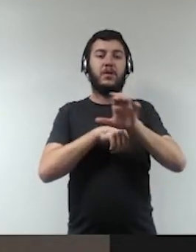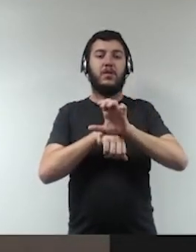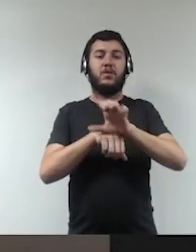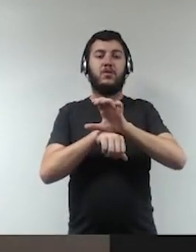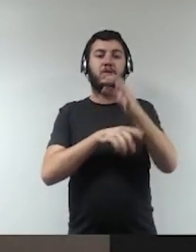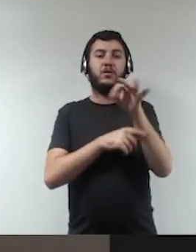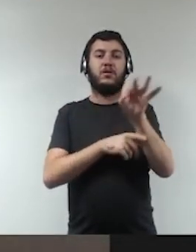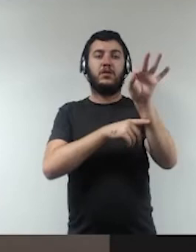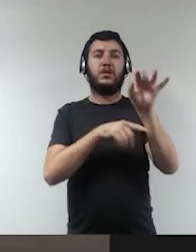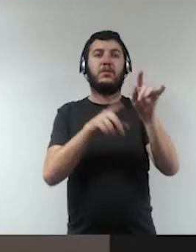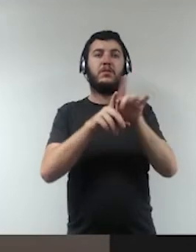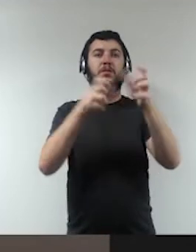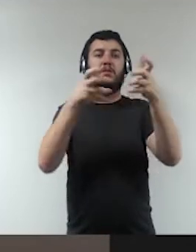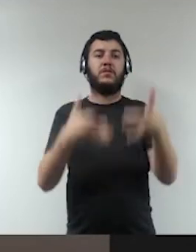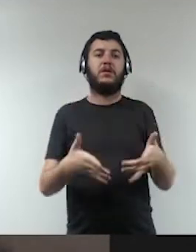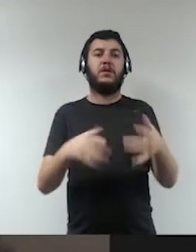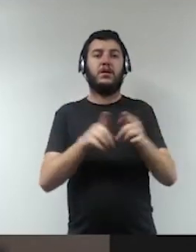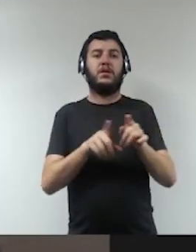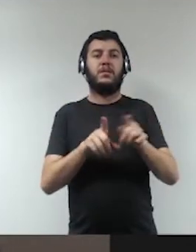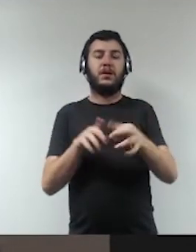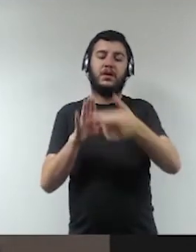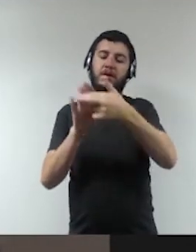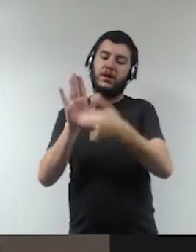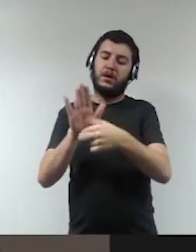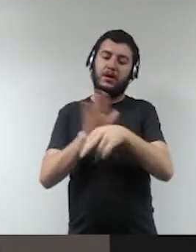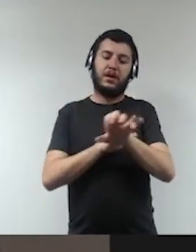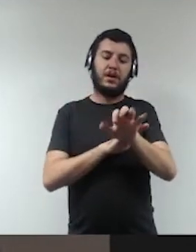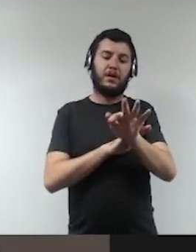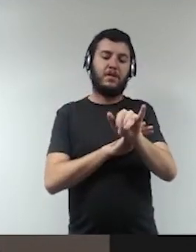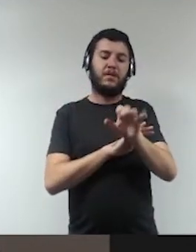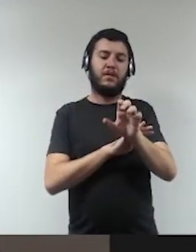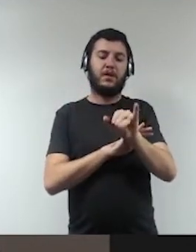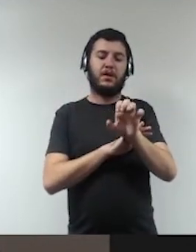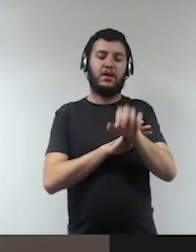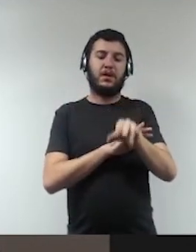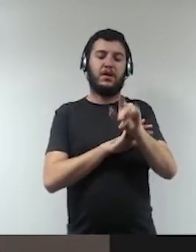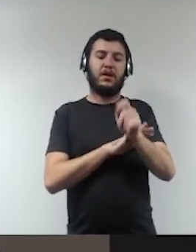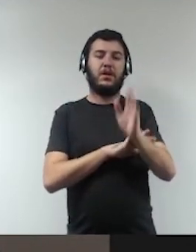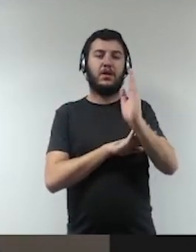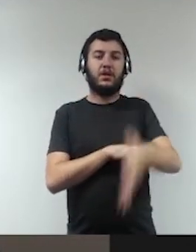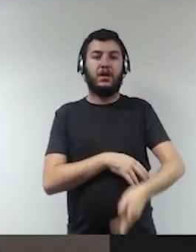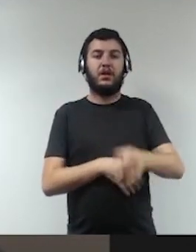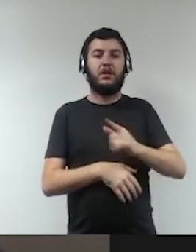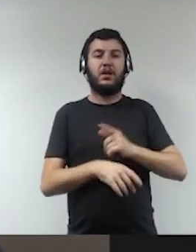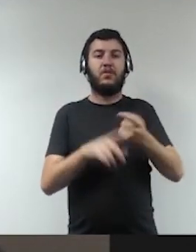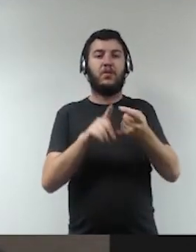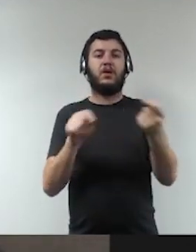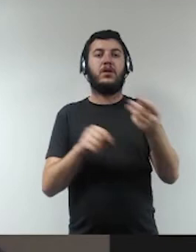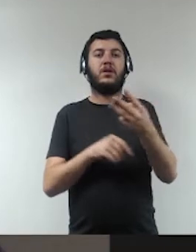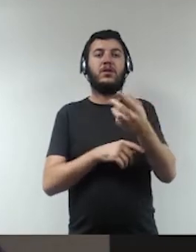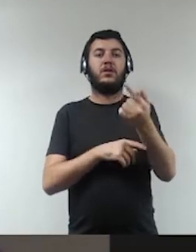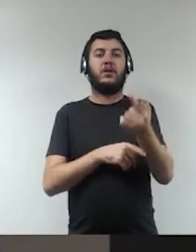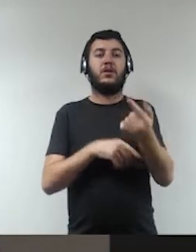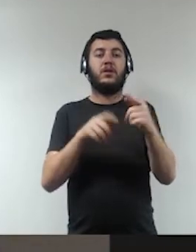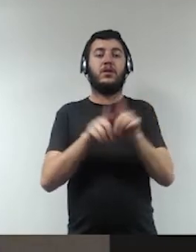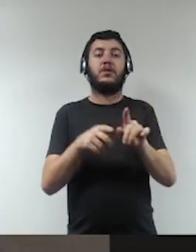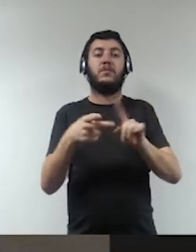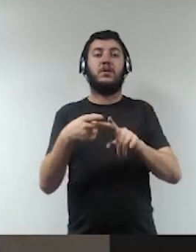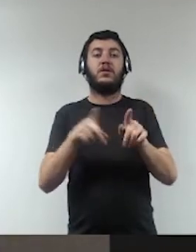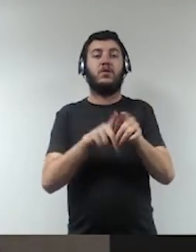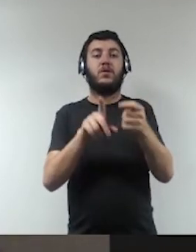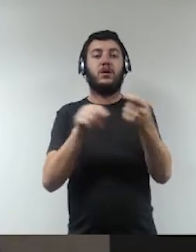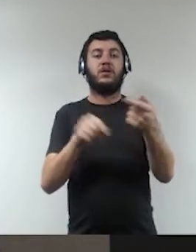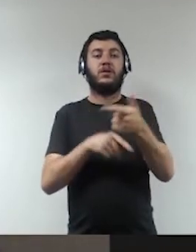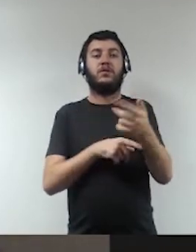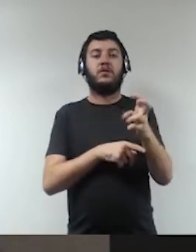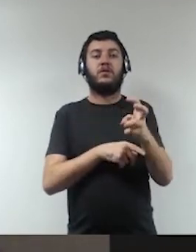liame entre o princípio da eficiência, previsto no artigo 37, também o artigo 25